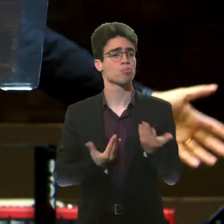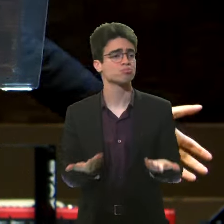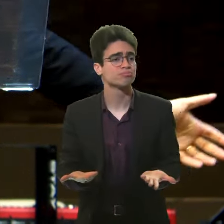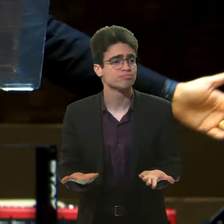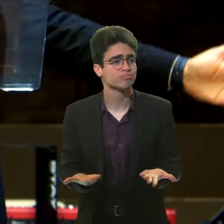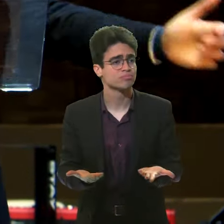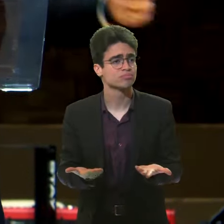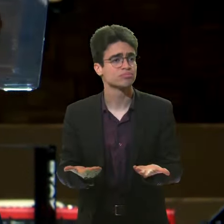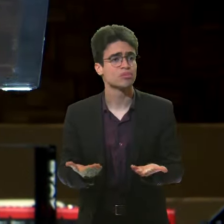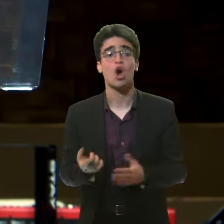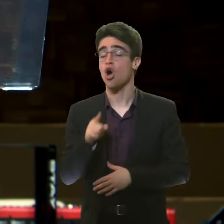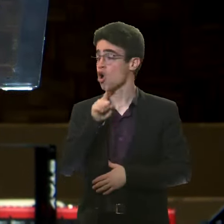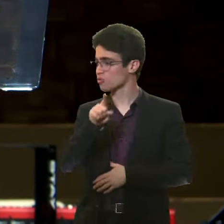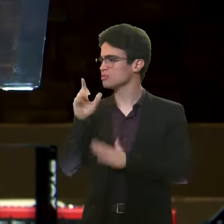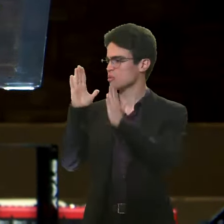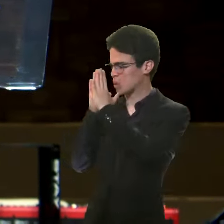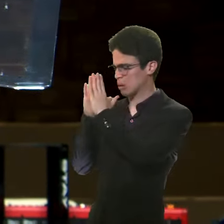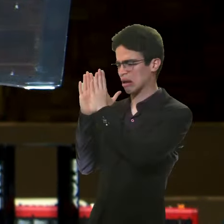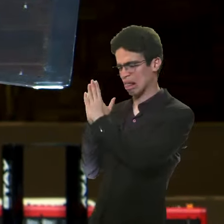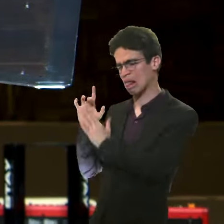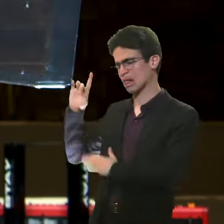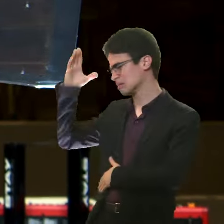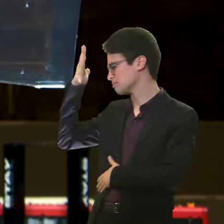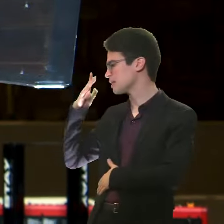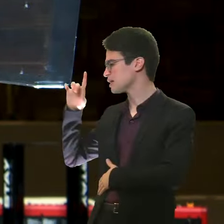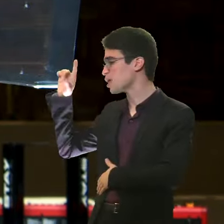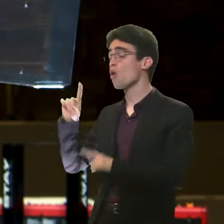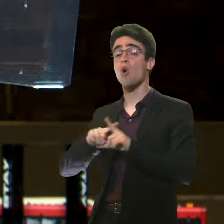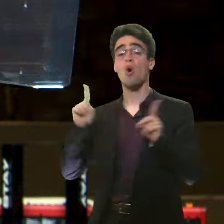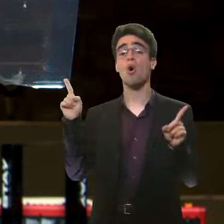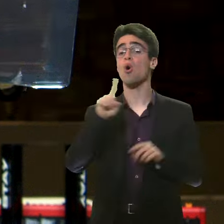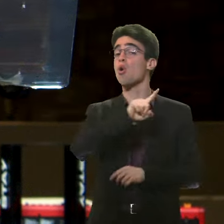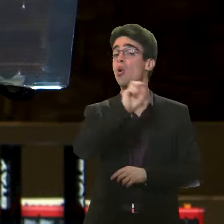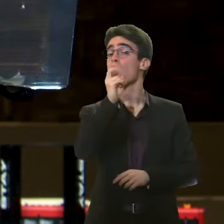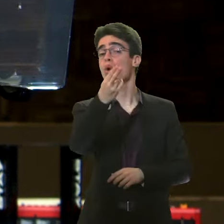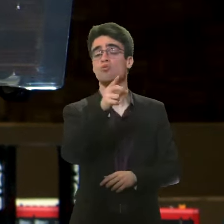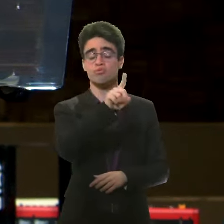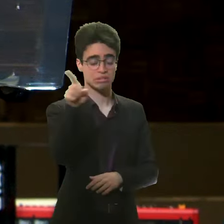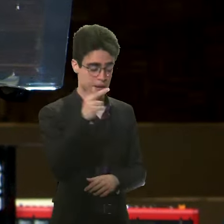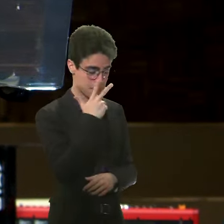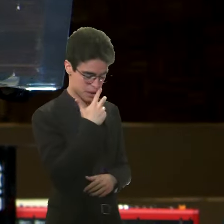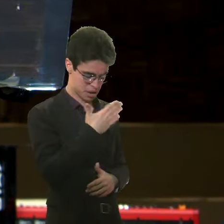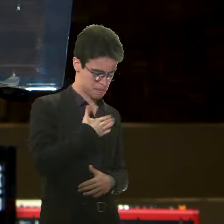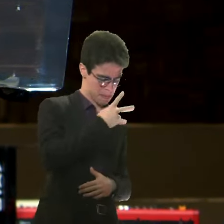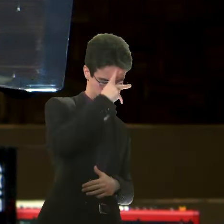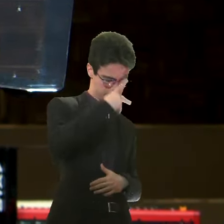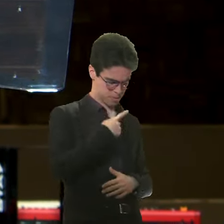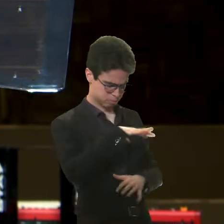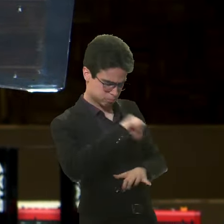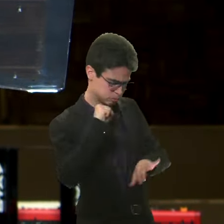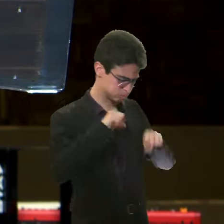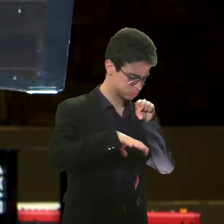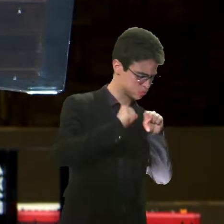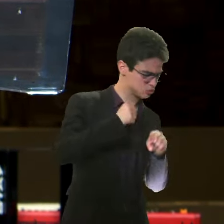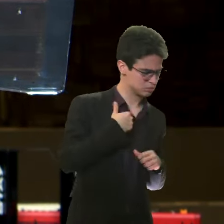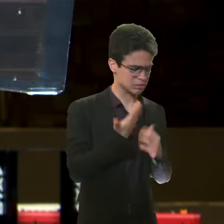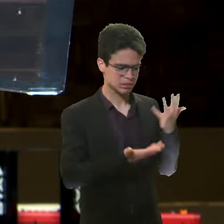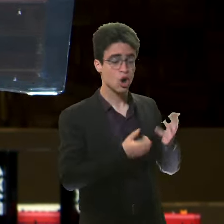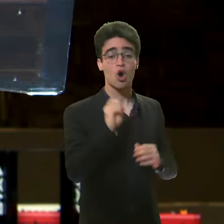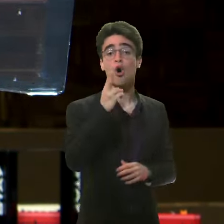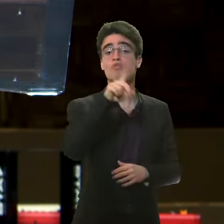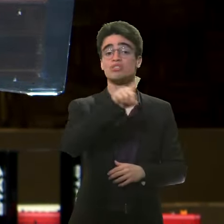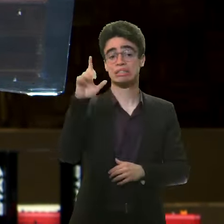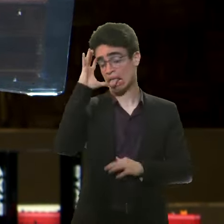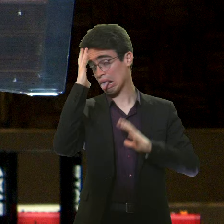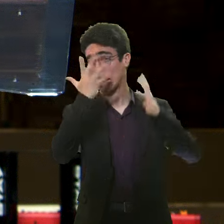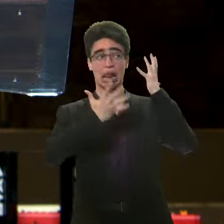seus recursos, no seu modo de viver, na sua sabedoria, passar por eles? Você se desespera e tenta resolver